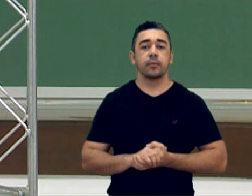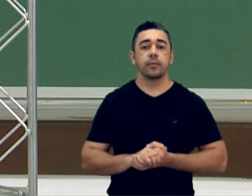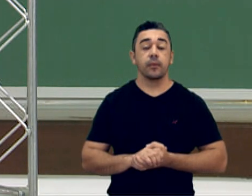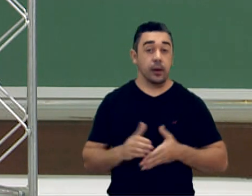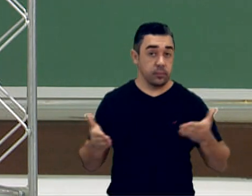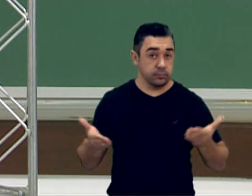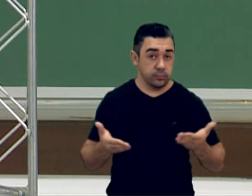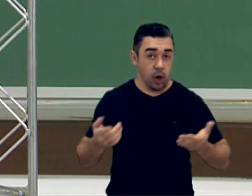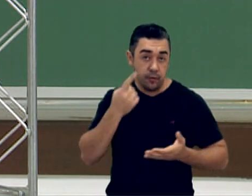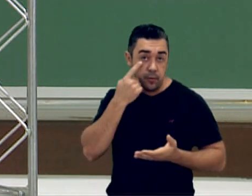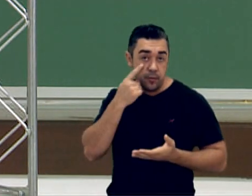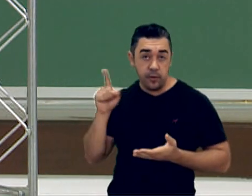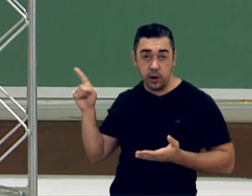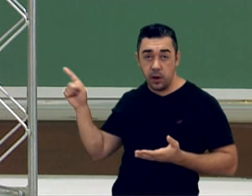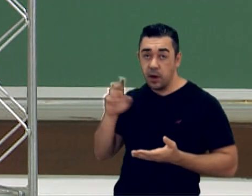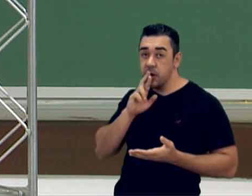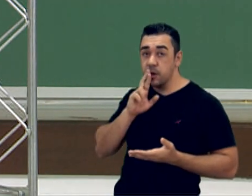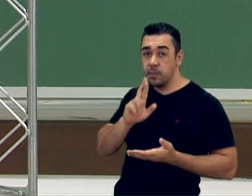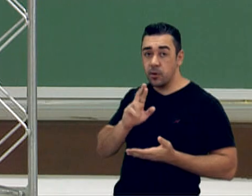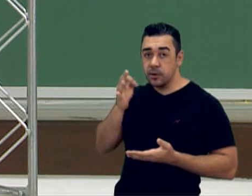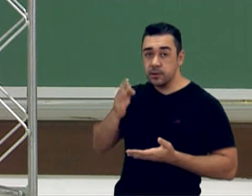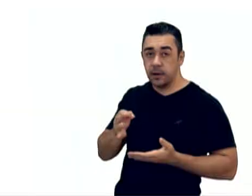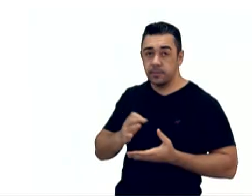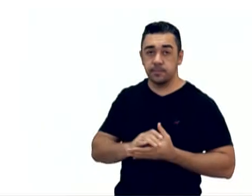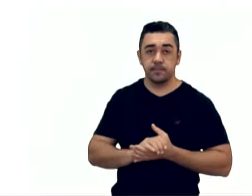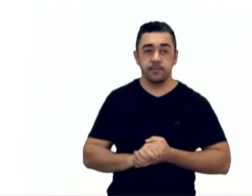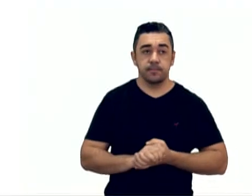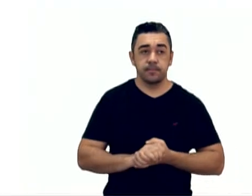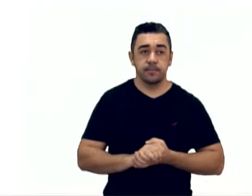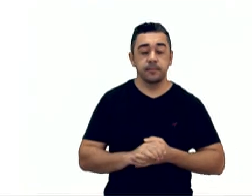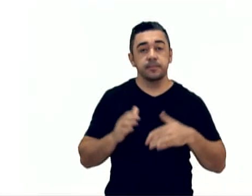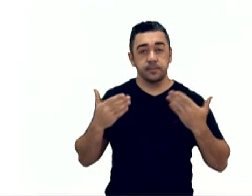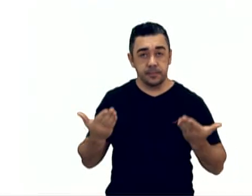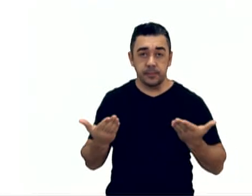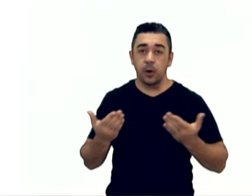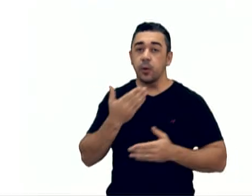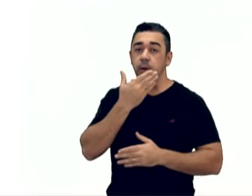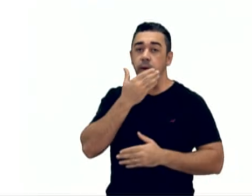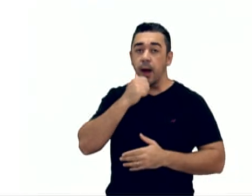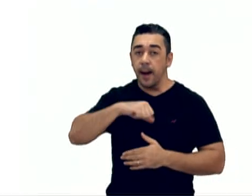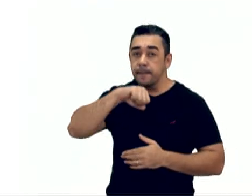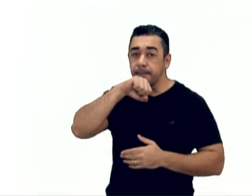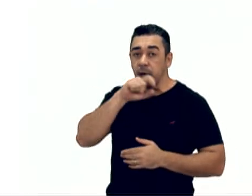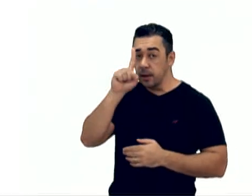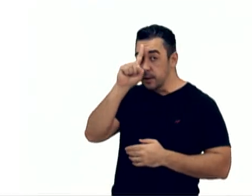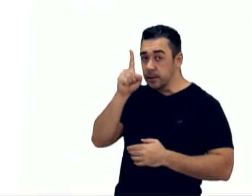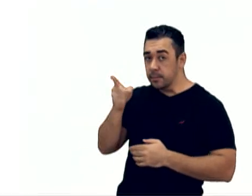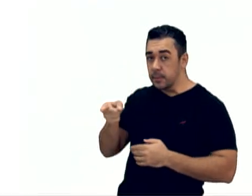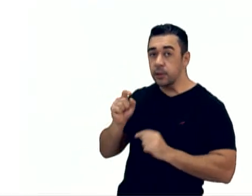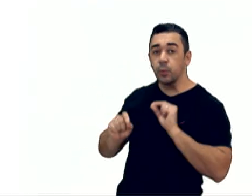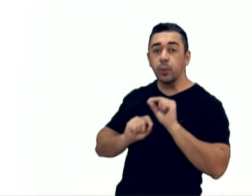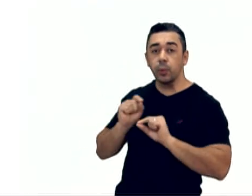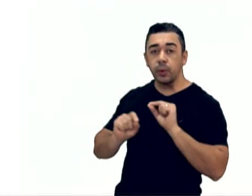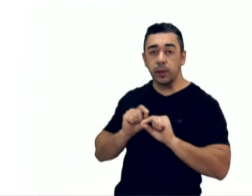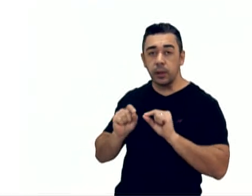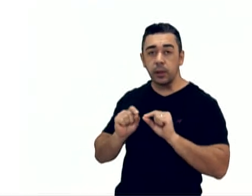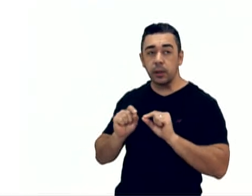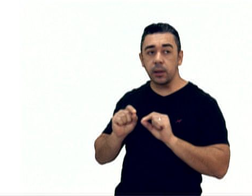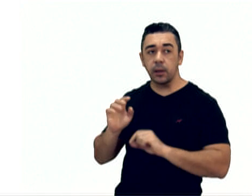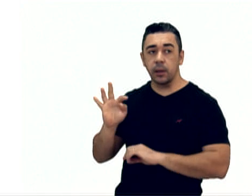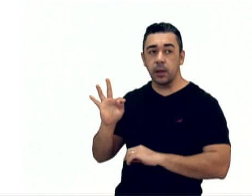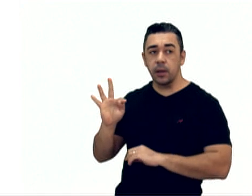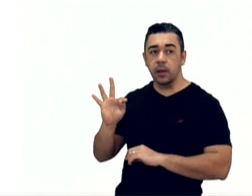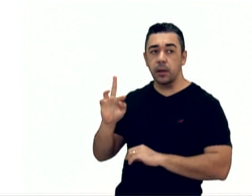Então agora vamos conferir a resposta. Então, a mãe do menino está expressando a